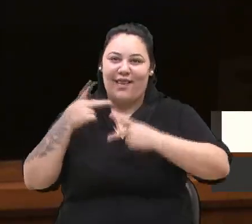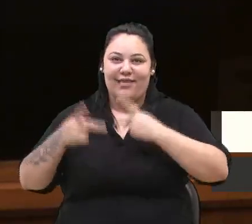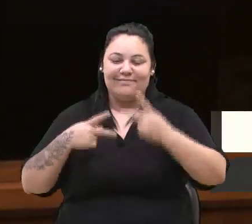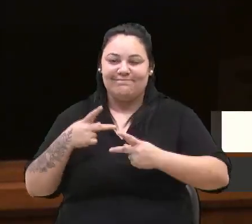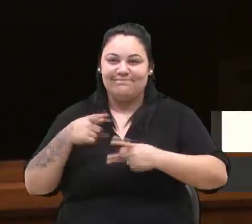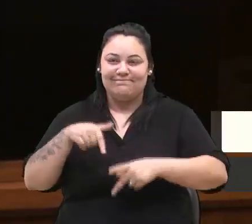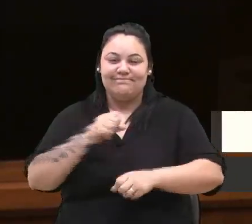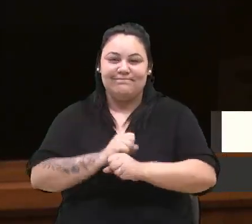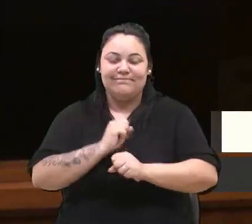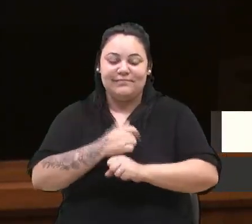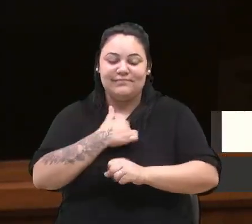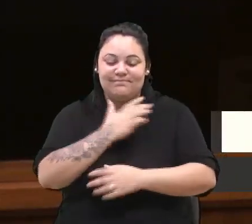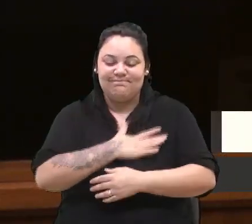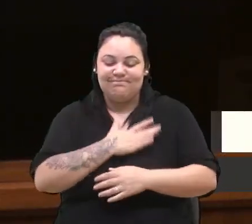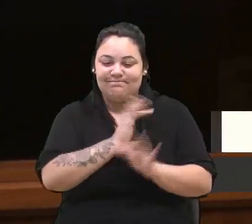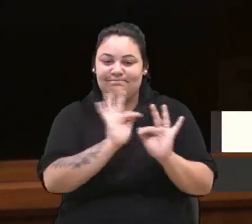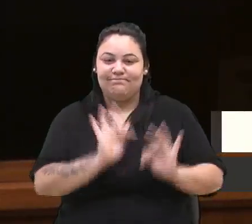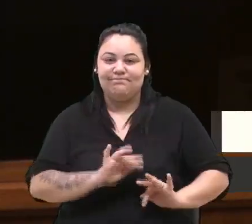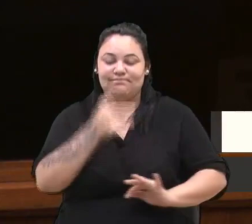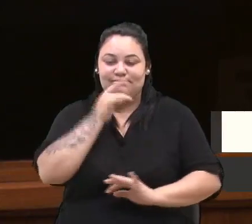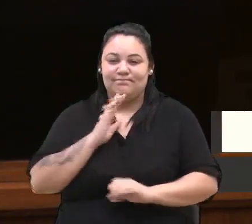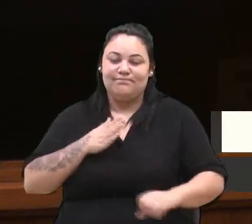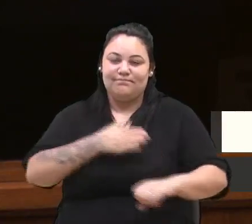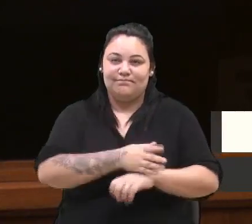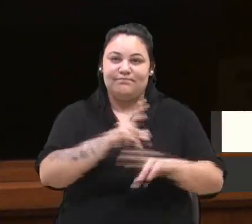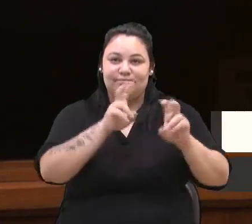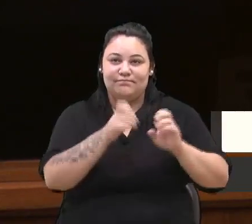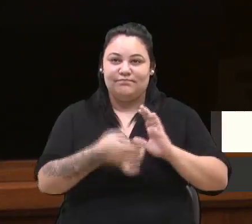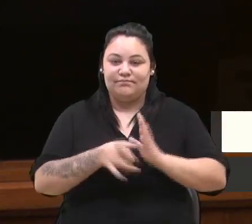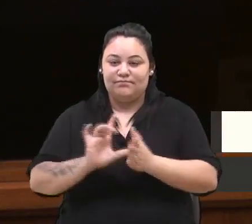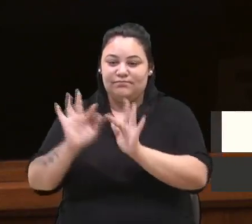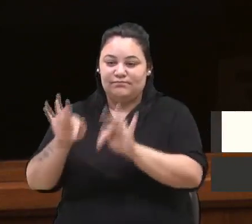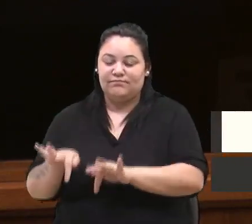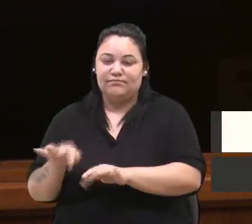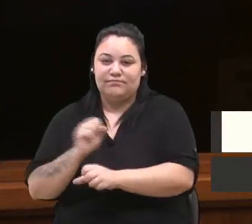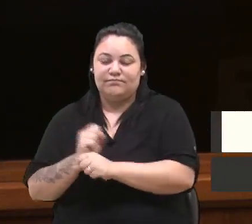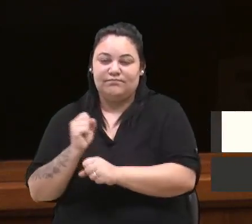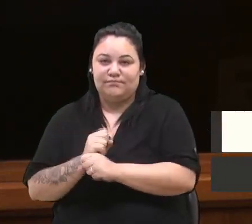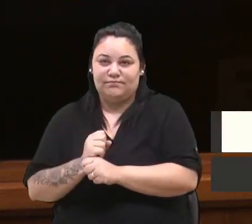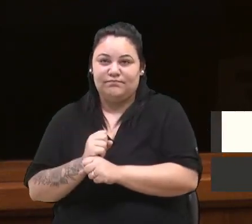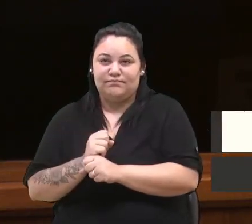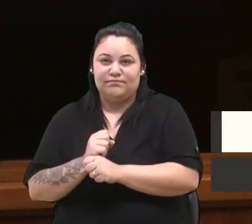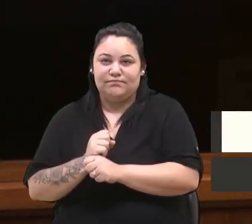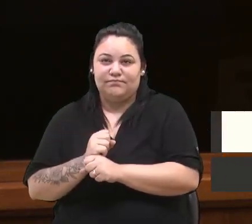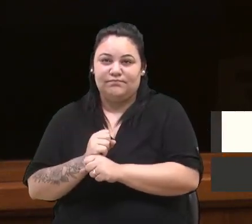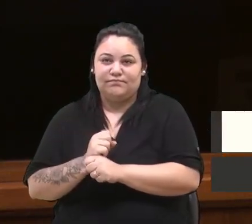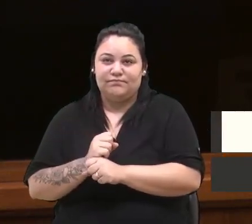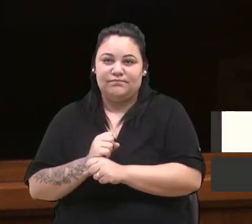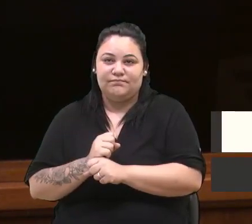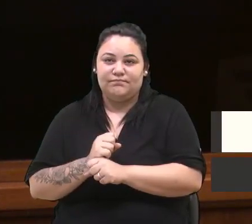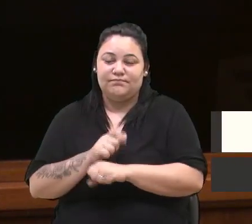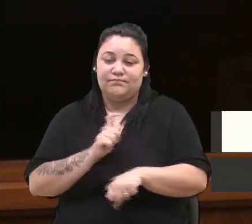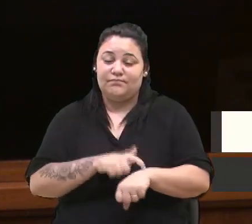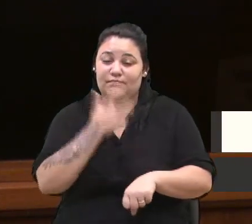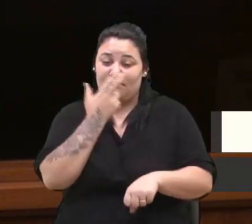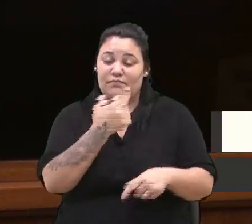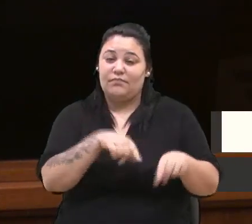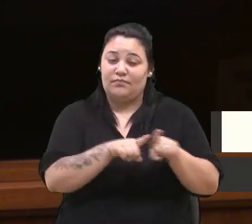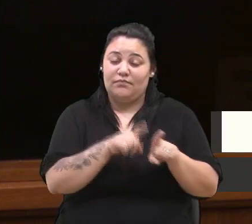feliz dele ter conseguido entrar em pauta antes do final do ano. E, ao mesmo tempo, também dizer